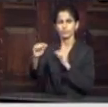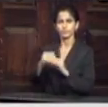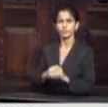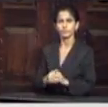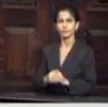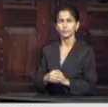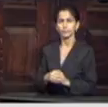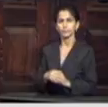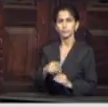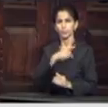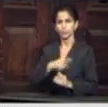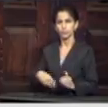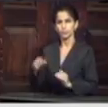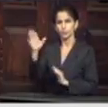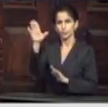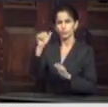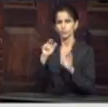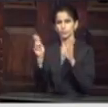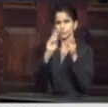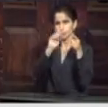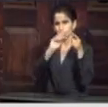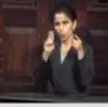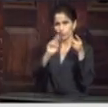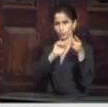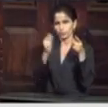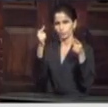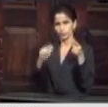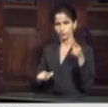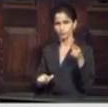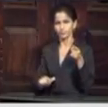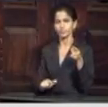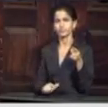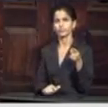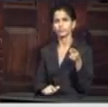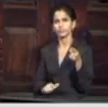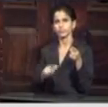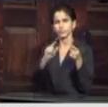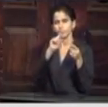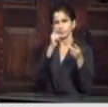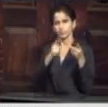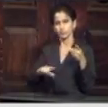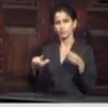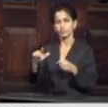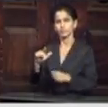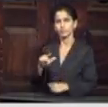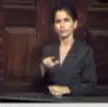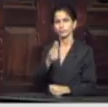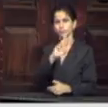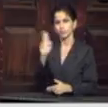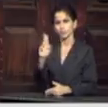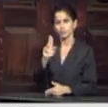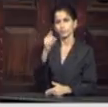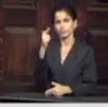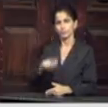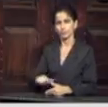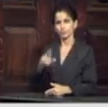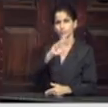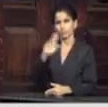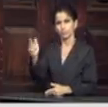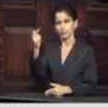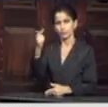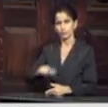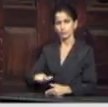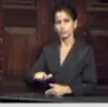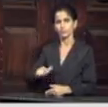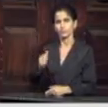fará a chamada nominal. Ana Paula Rechuan, André Siciliano, André Correia,